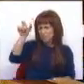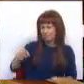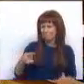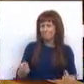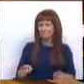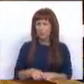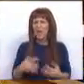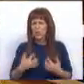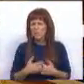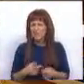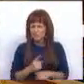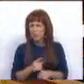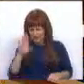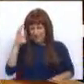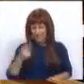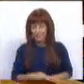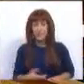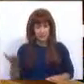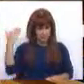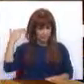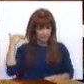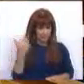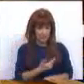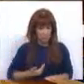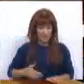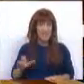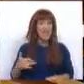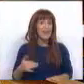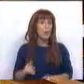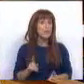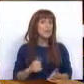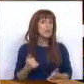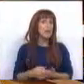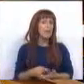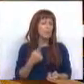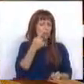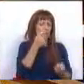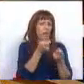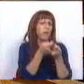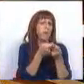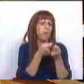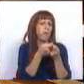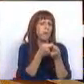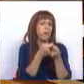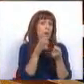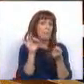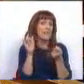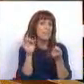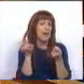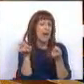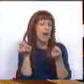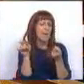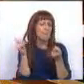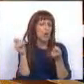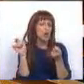tenha essas dúvidas? É que, no passado, o CDS esteve sempre muito próximo do Partido Comunista e